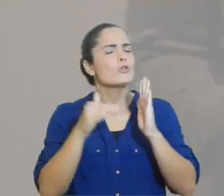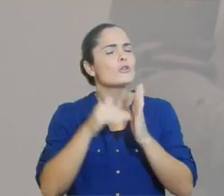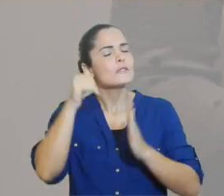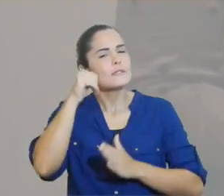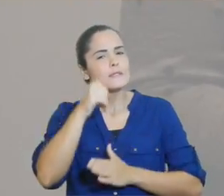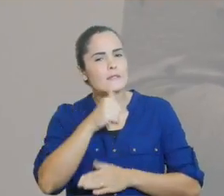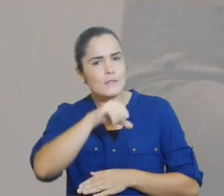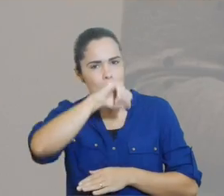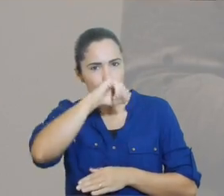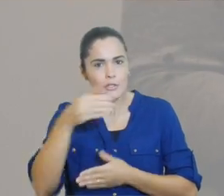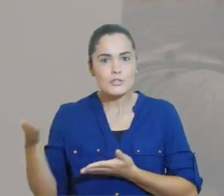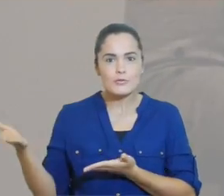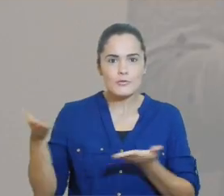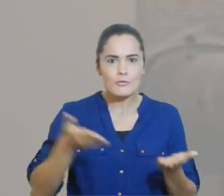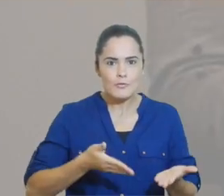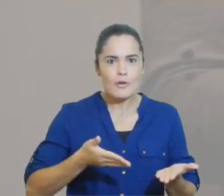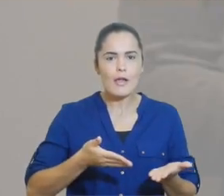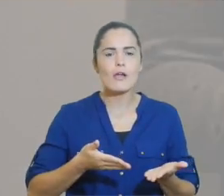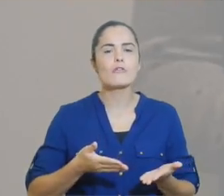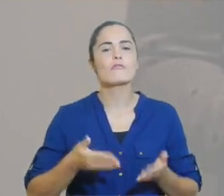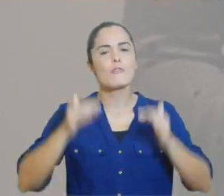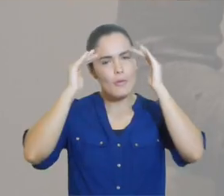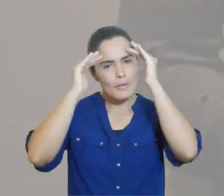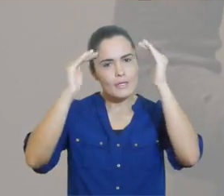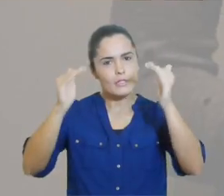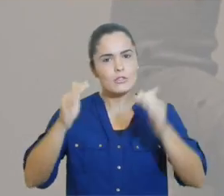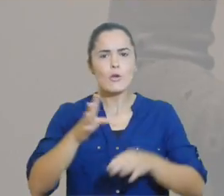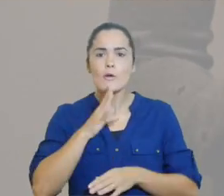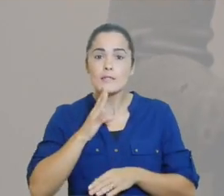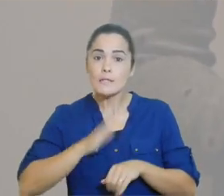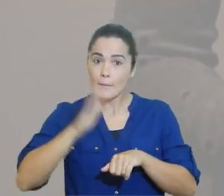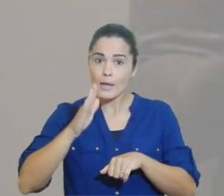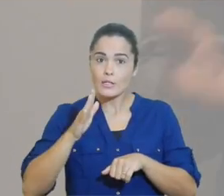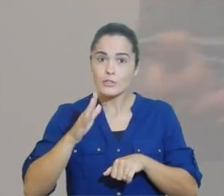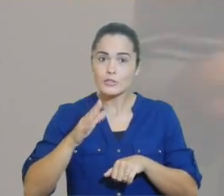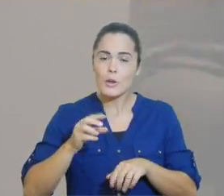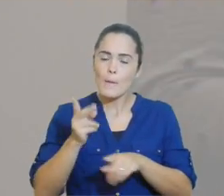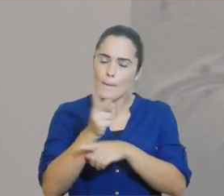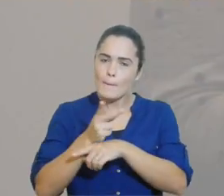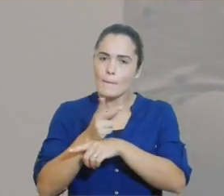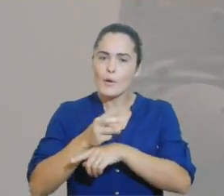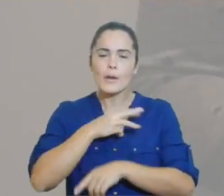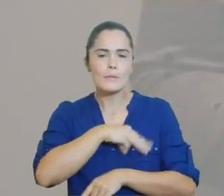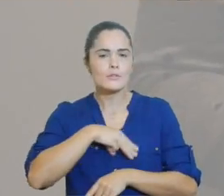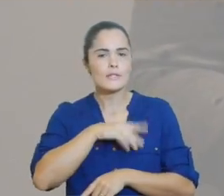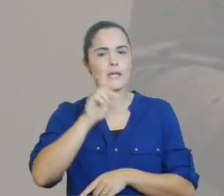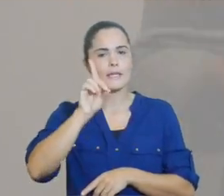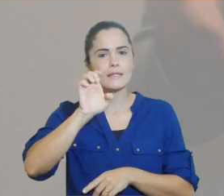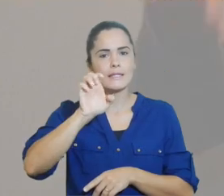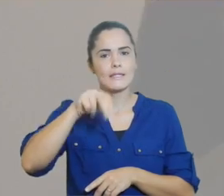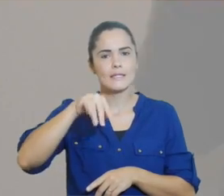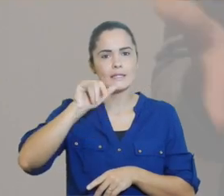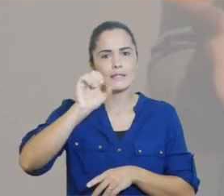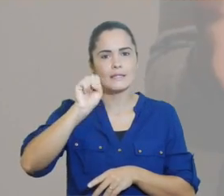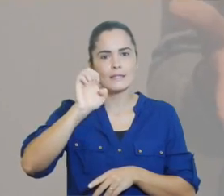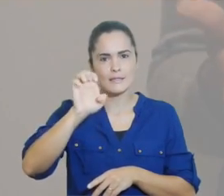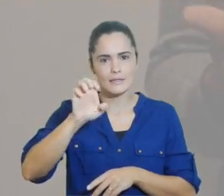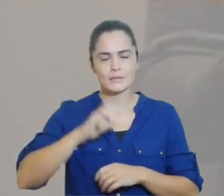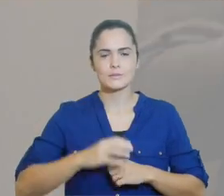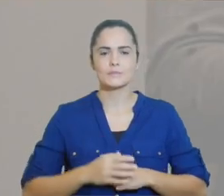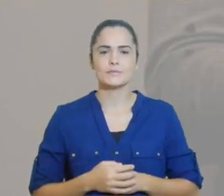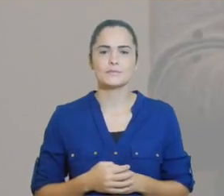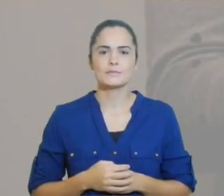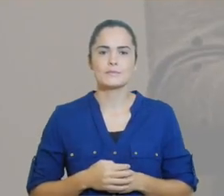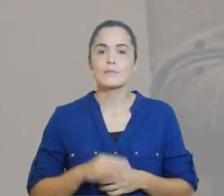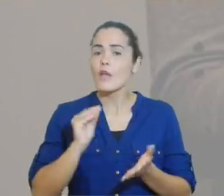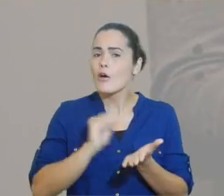foram homenageadas. Para conhecer mais este trabalho, procure a missionária Denise e sua equipe. Só restam 3 domingos